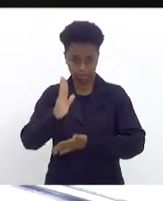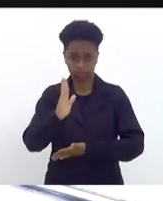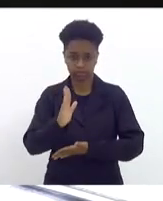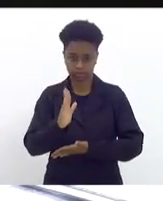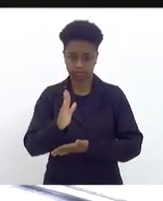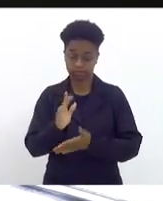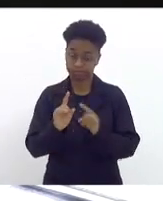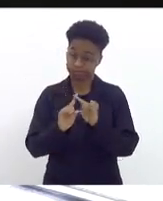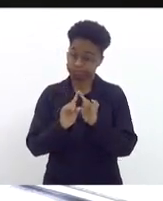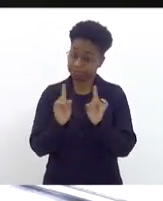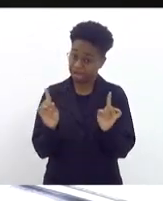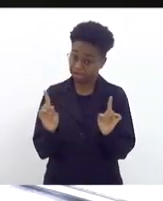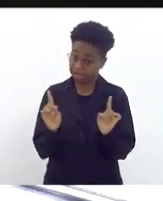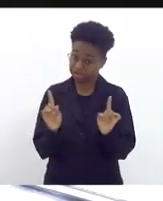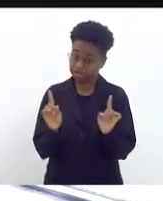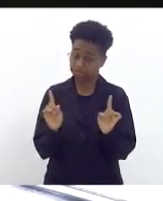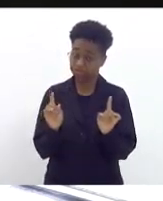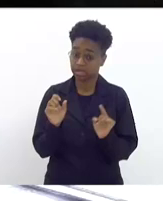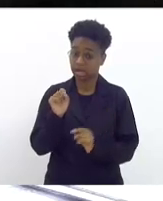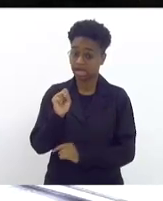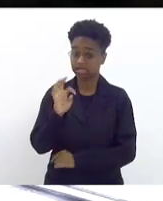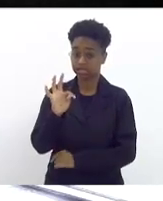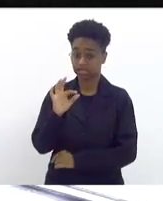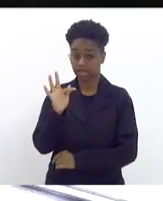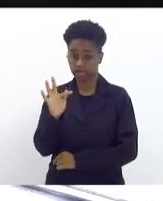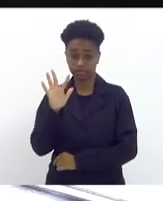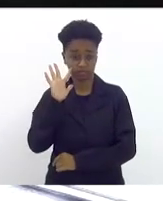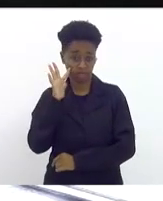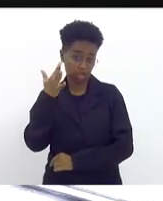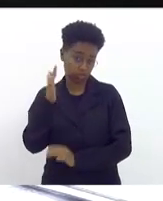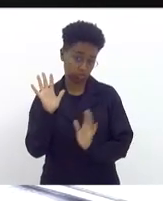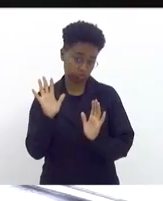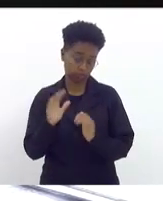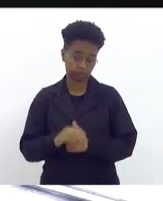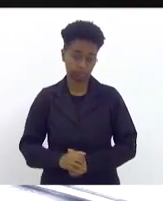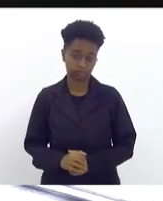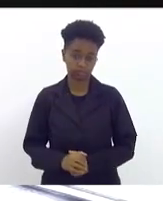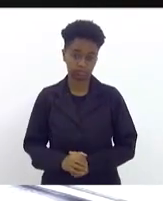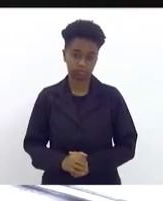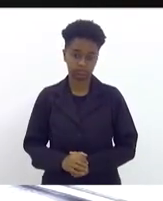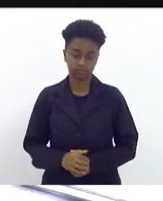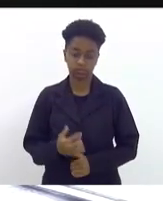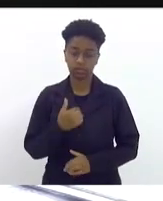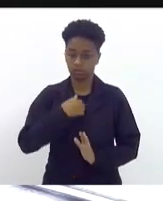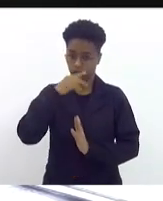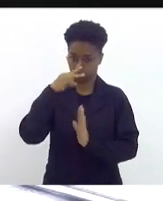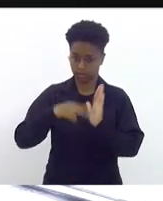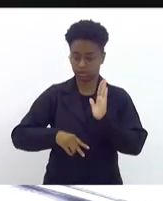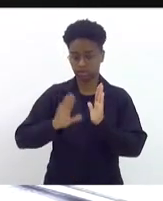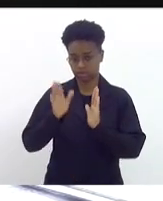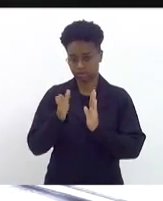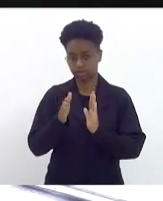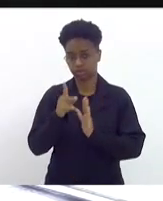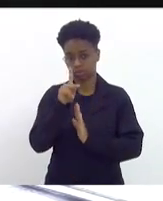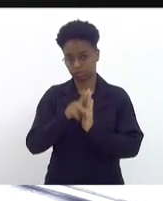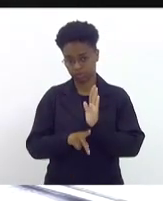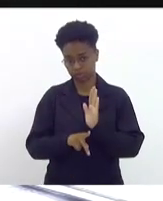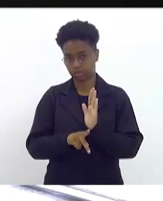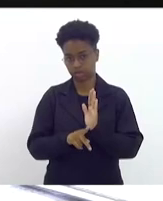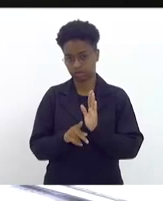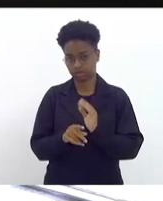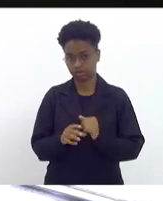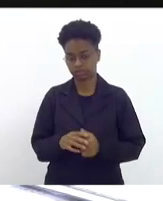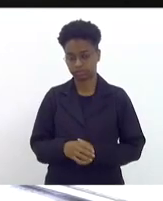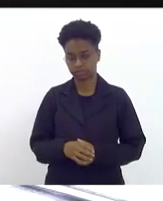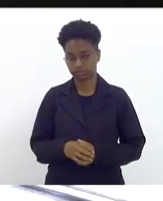mas o Supremo decidiu Eu já li o projeto do